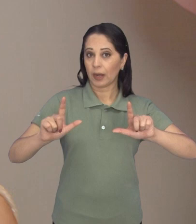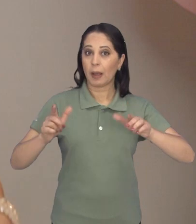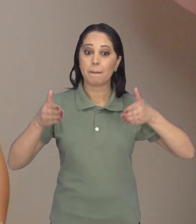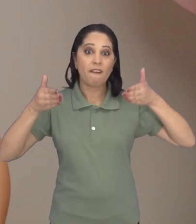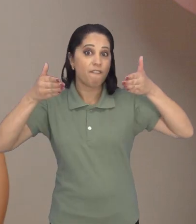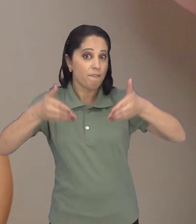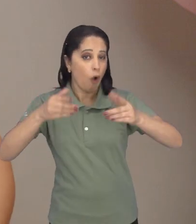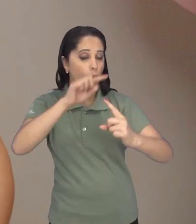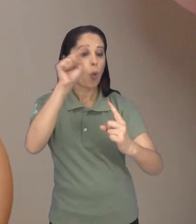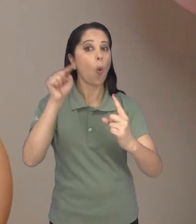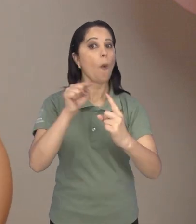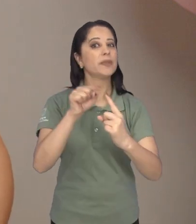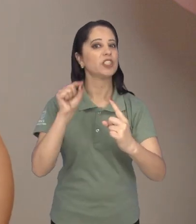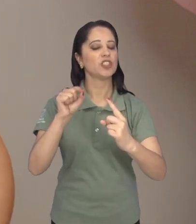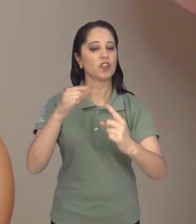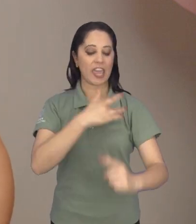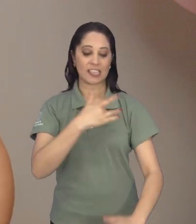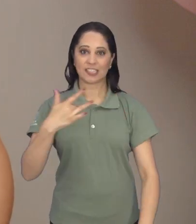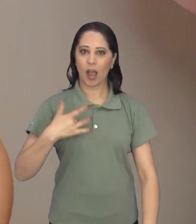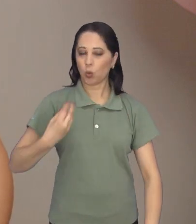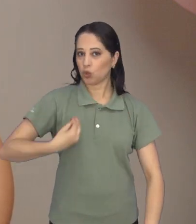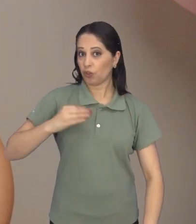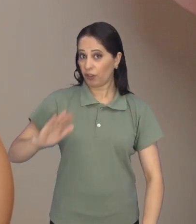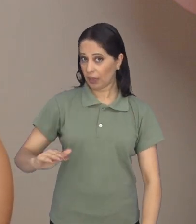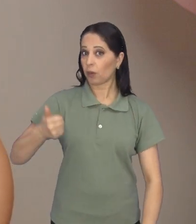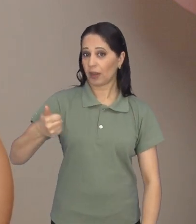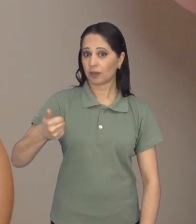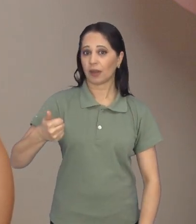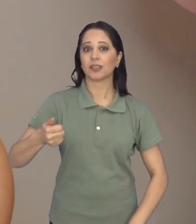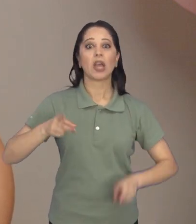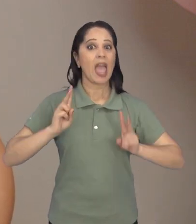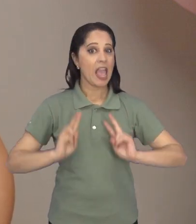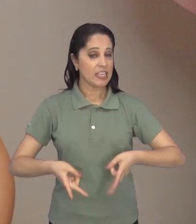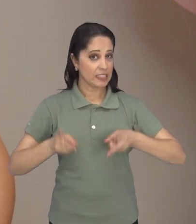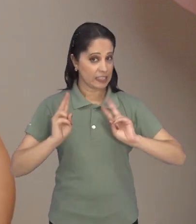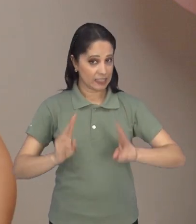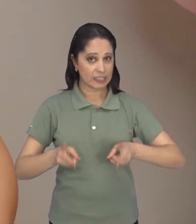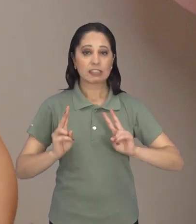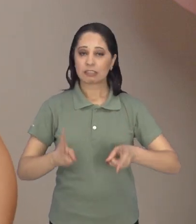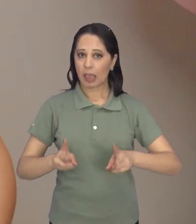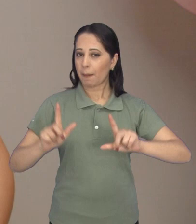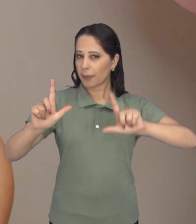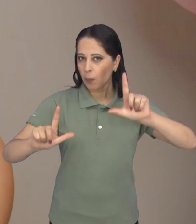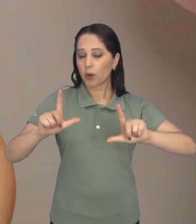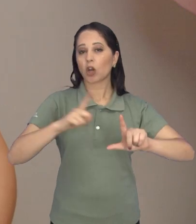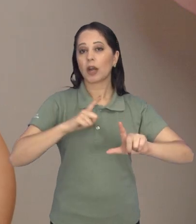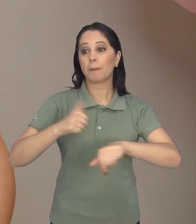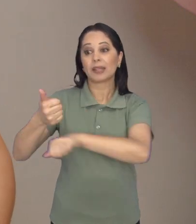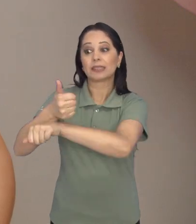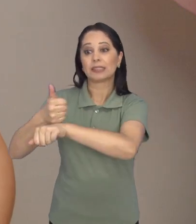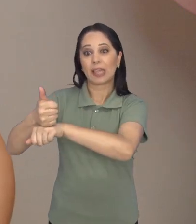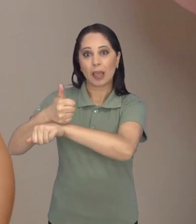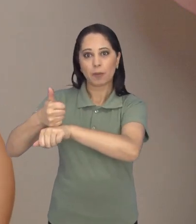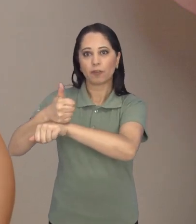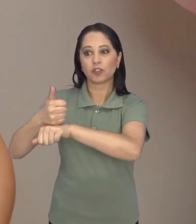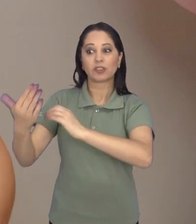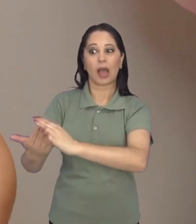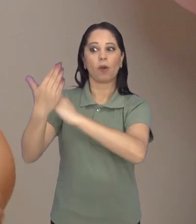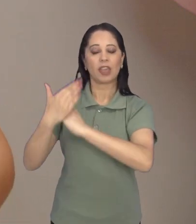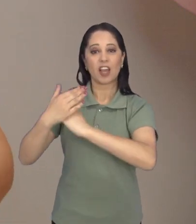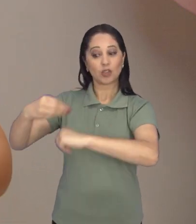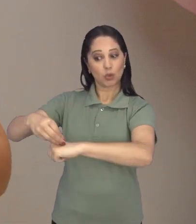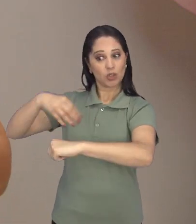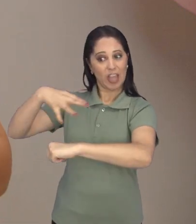O De Bem com Você tem como foco principal saúde, qualidade de vida. Todo o programa tem a participação de um especialista